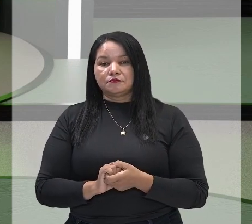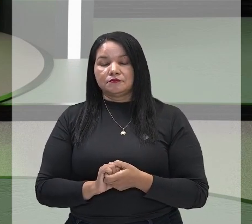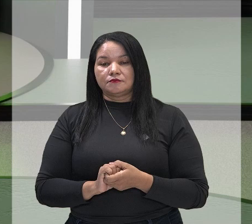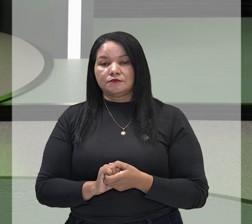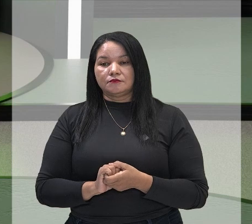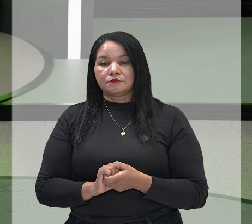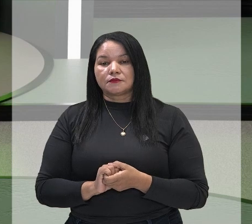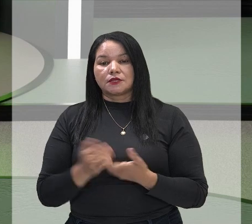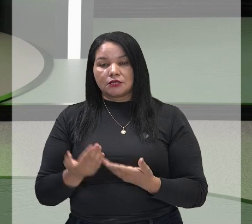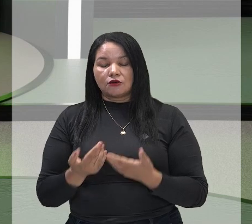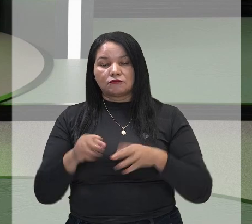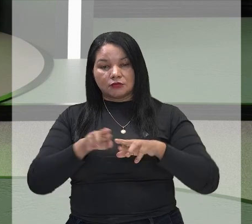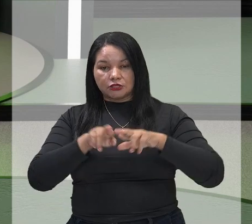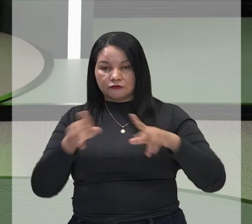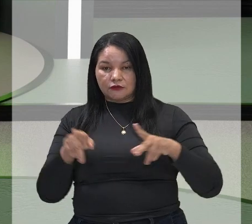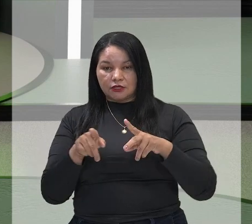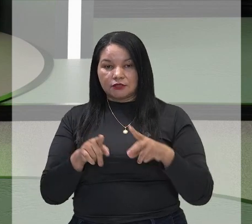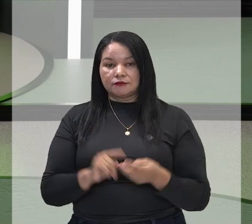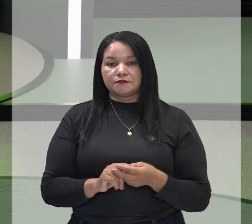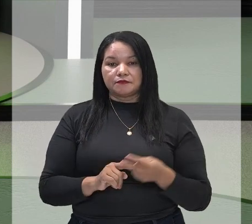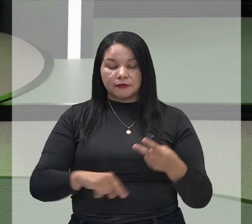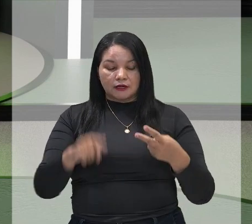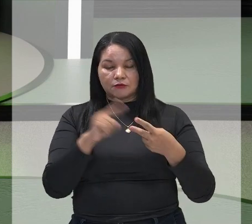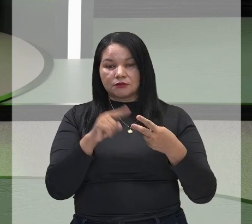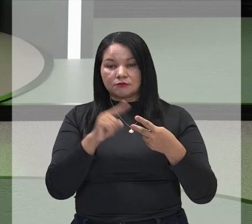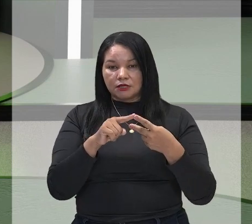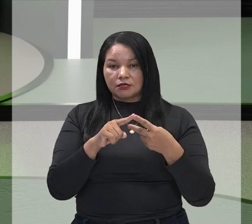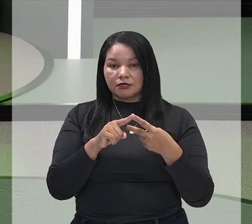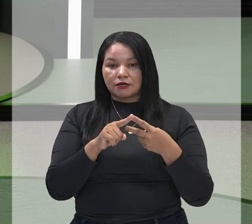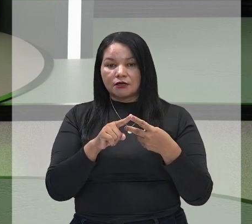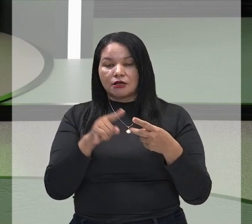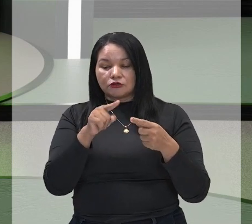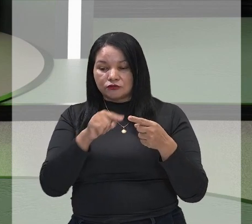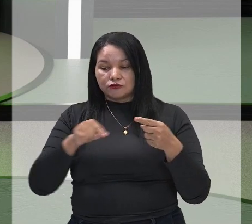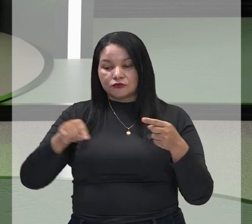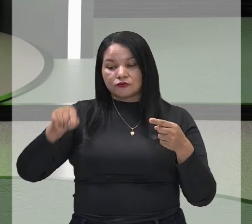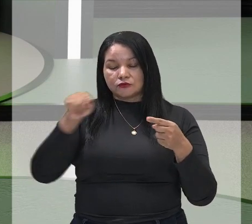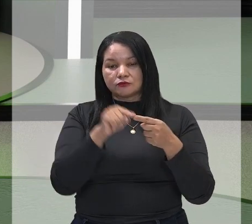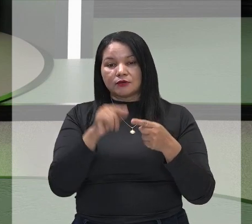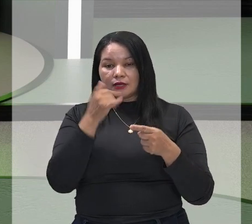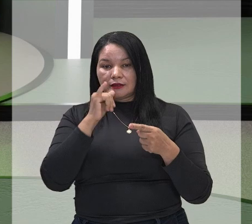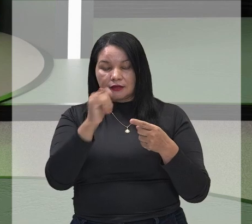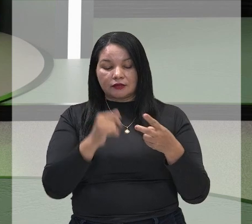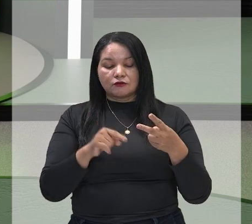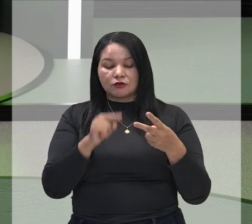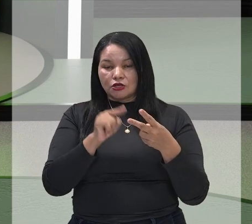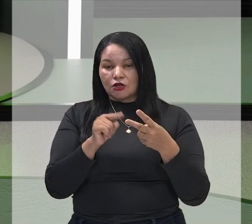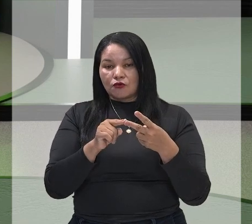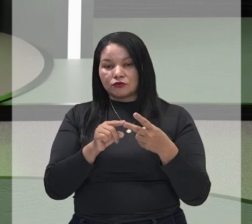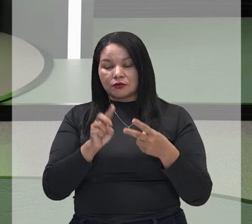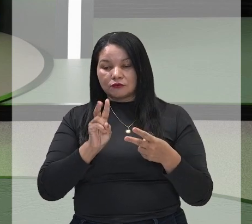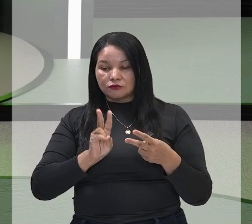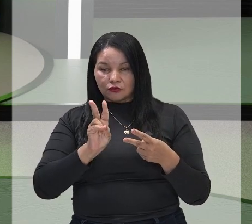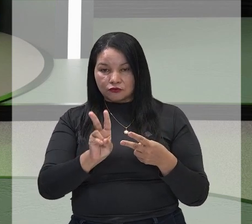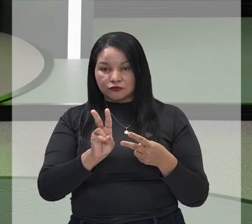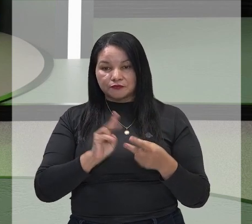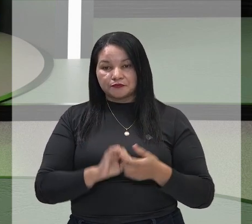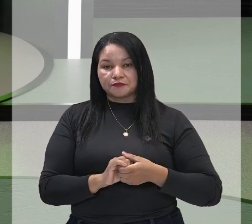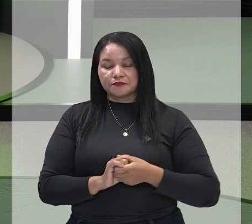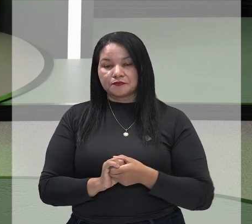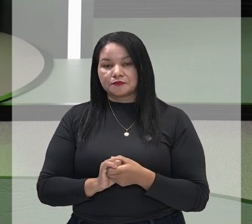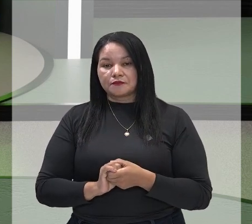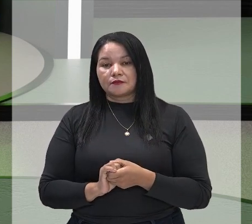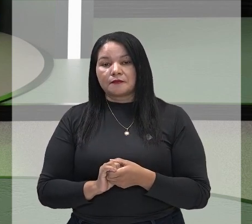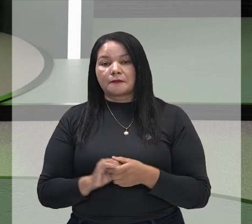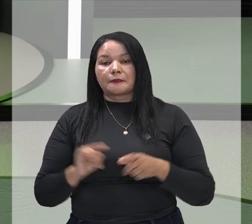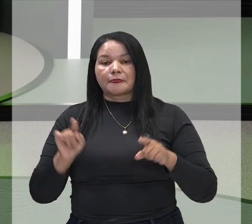aí do circuito elétrico em série do circuito elétrico em paralelo, certo? Continuando nossa aula